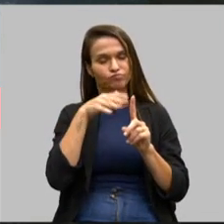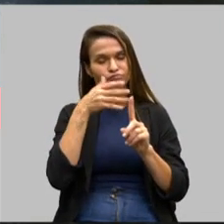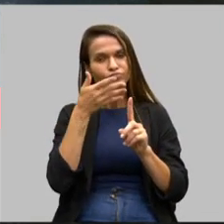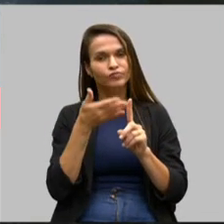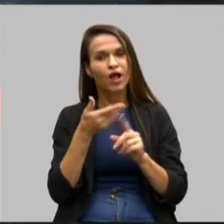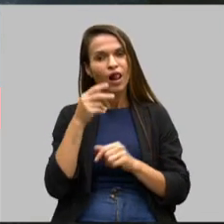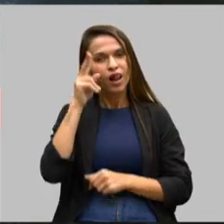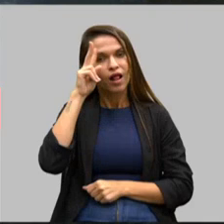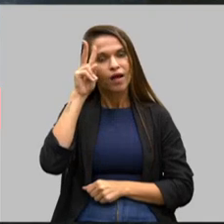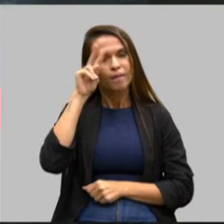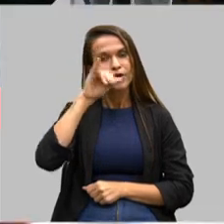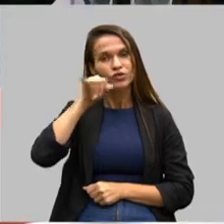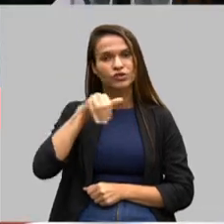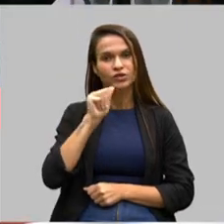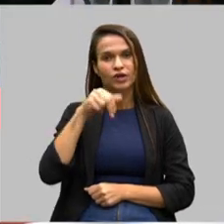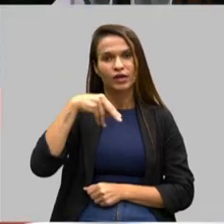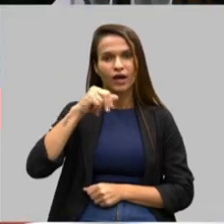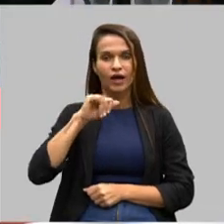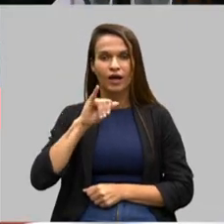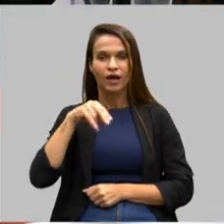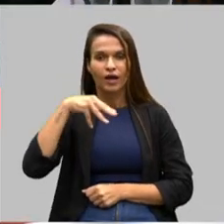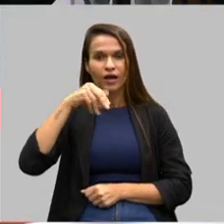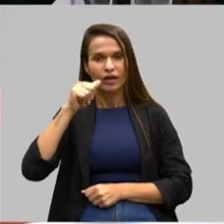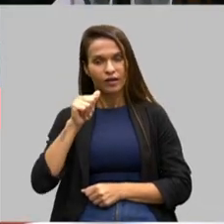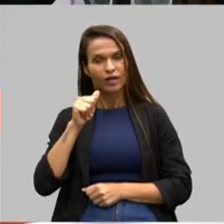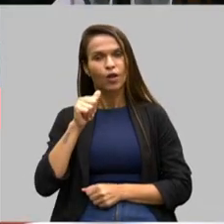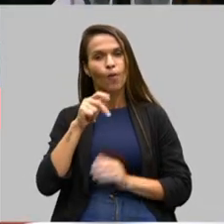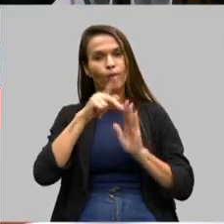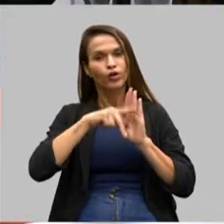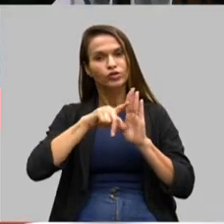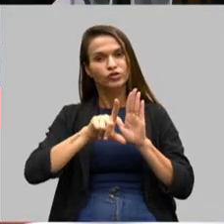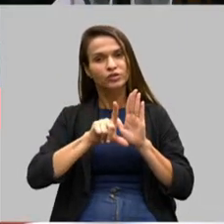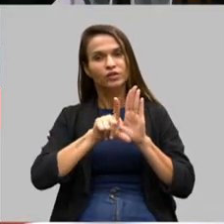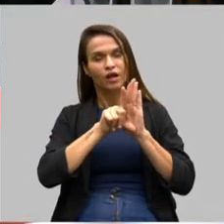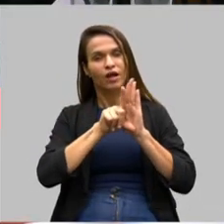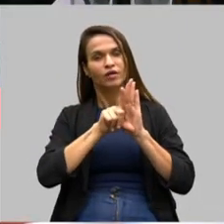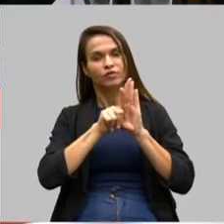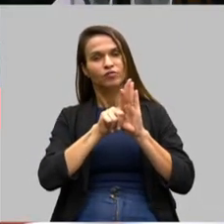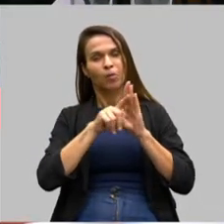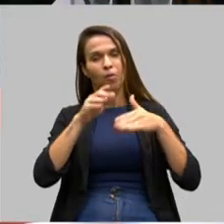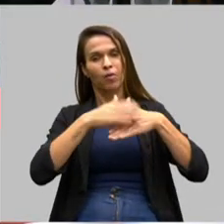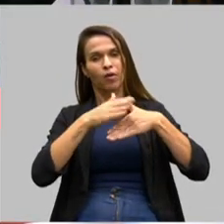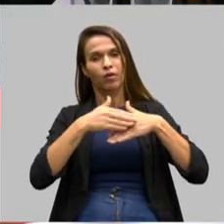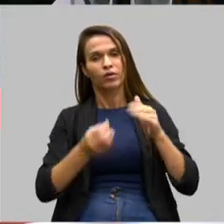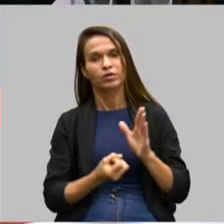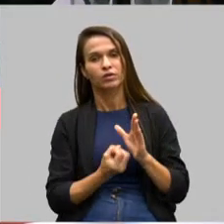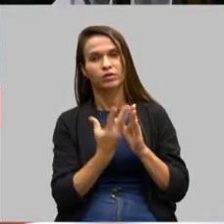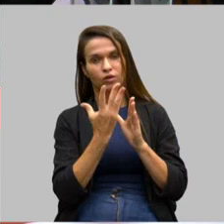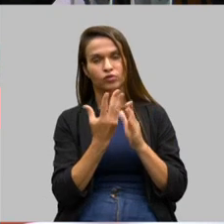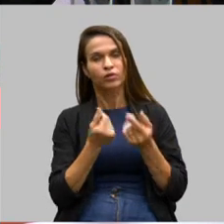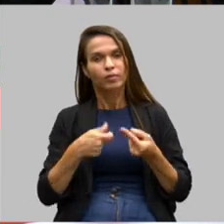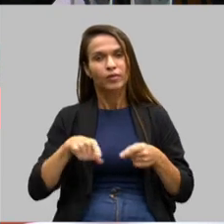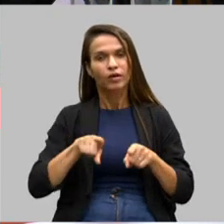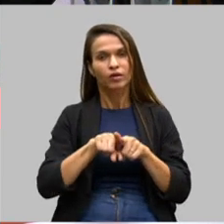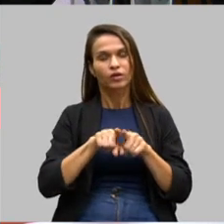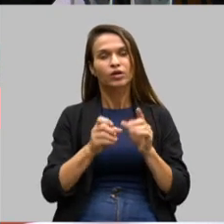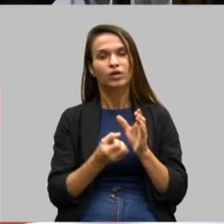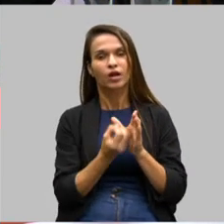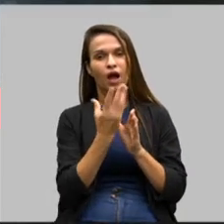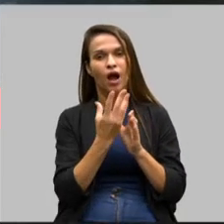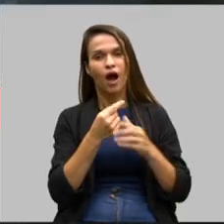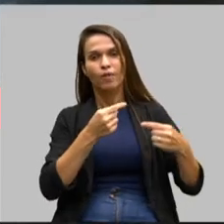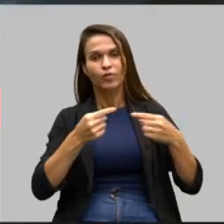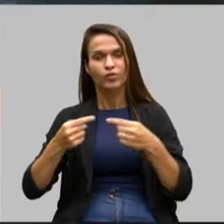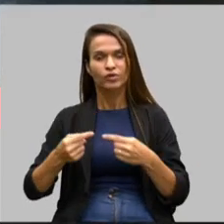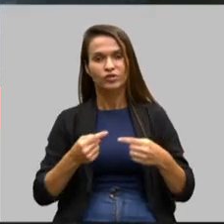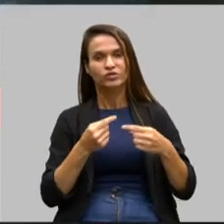a Janaína pediu para que eu lembrasse aqui também o projeto de lei de sua autoria, que nós somos coautores, que institui a política estadual de